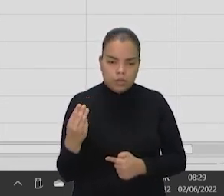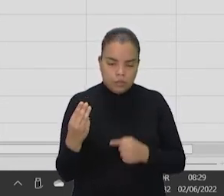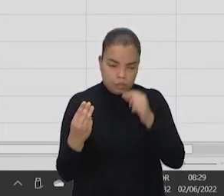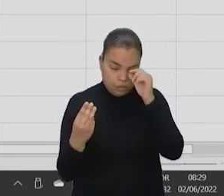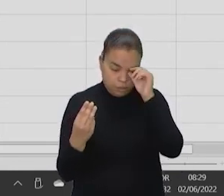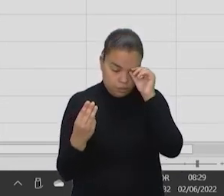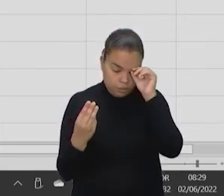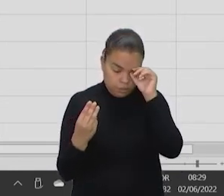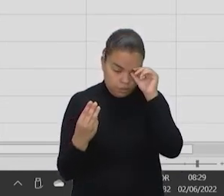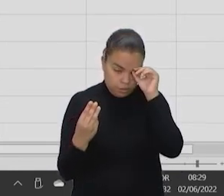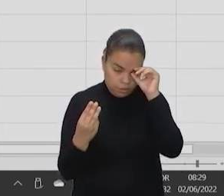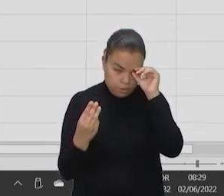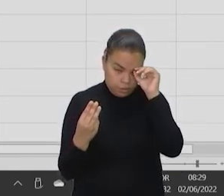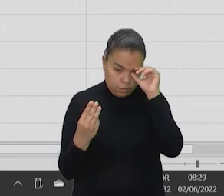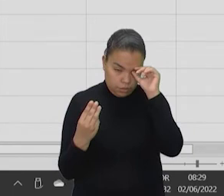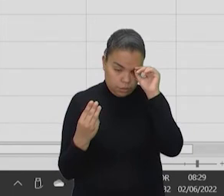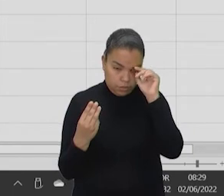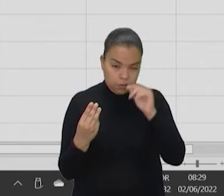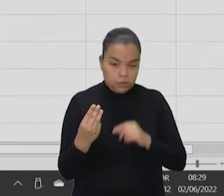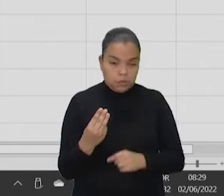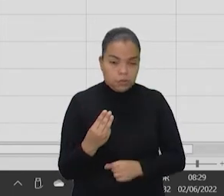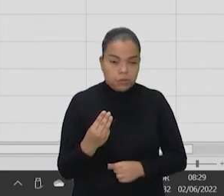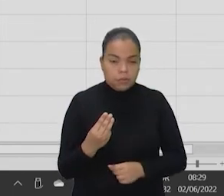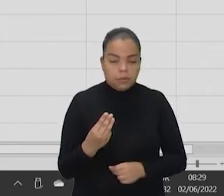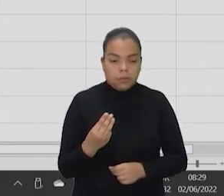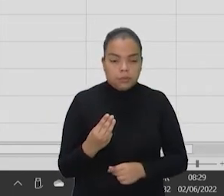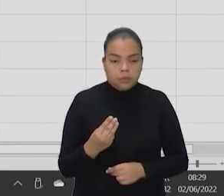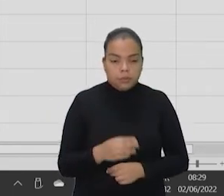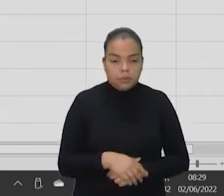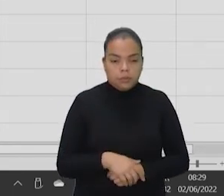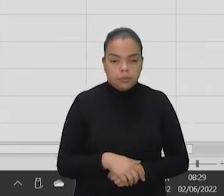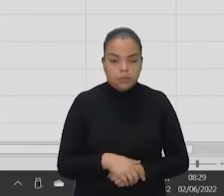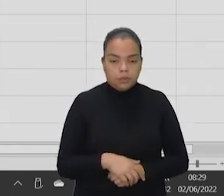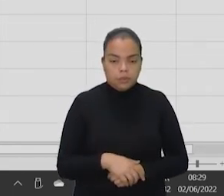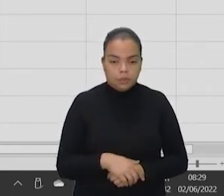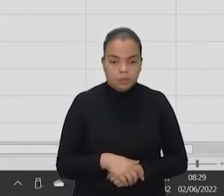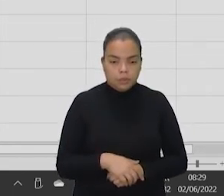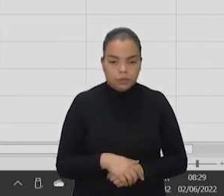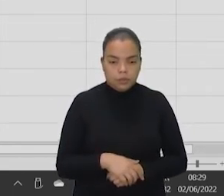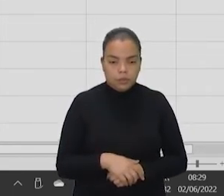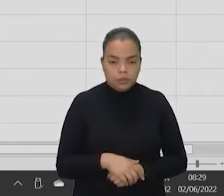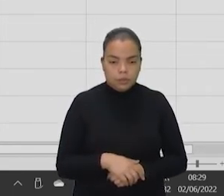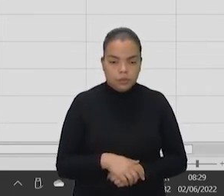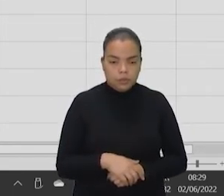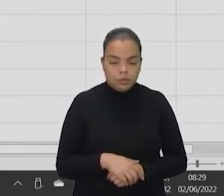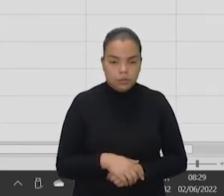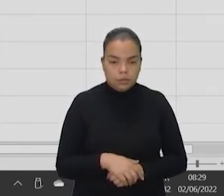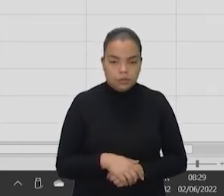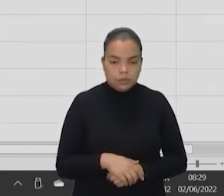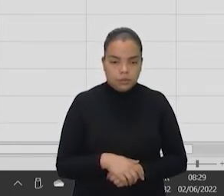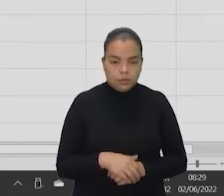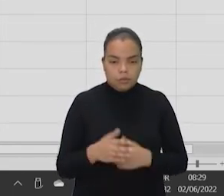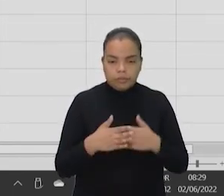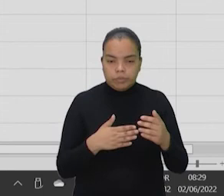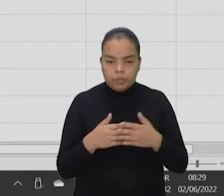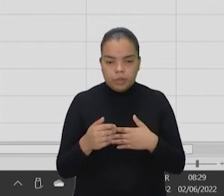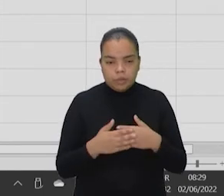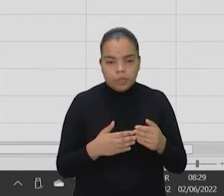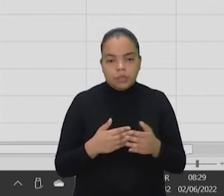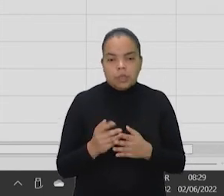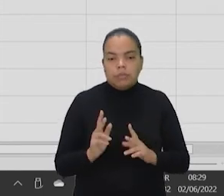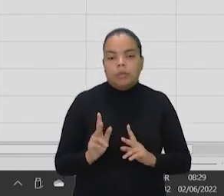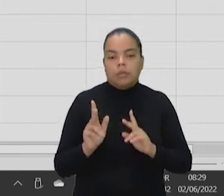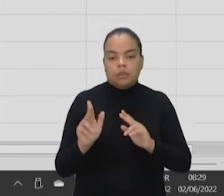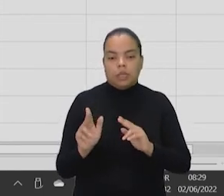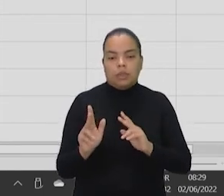1,03, tá certo? Aumentou uma vez. Então, veja que tanto no juros simples como no composto, no primeiro mês, tanto faz, né?